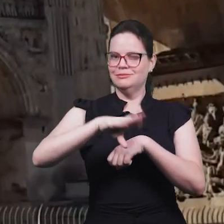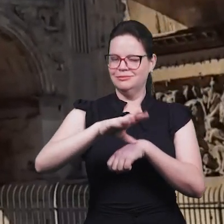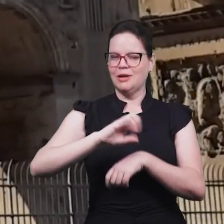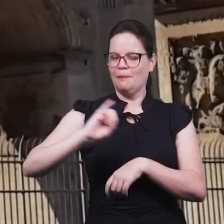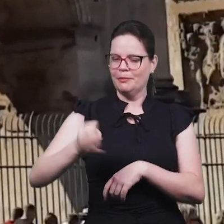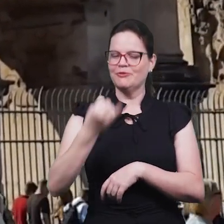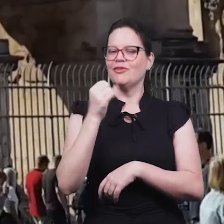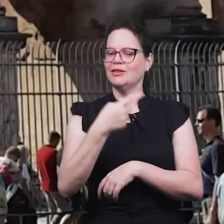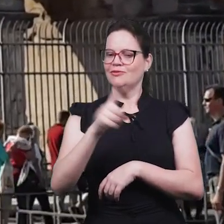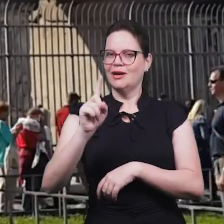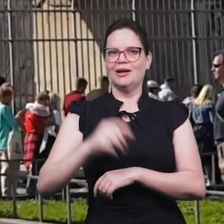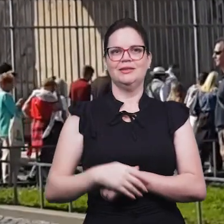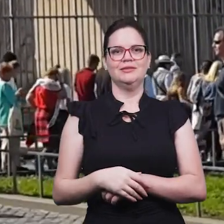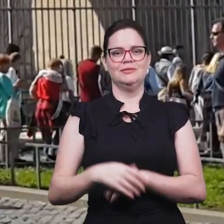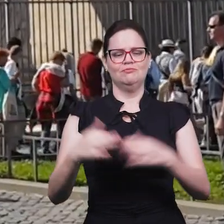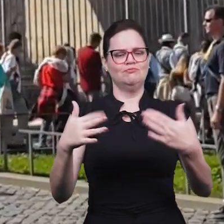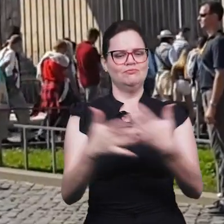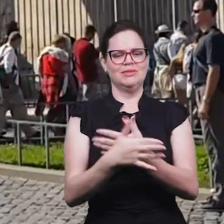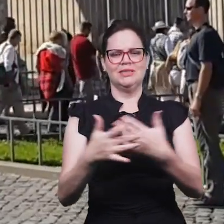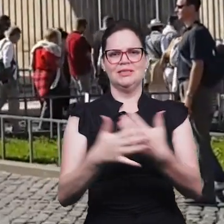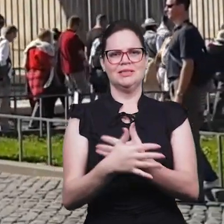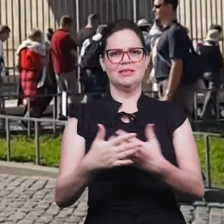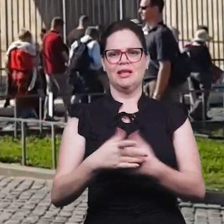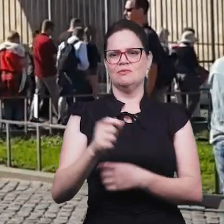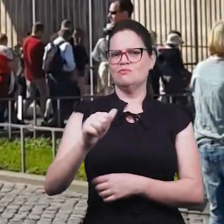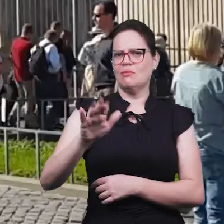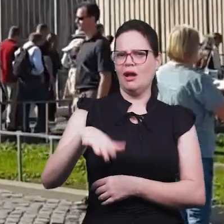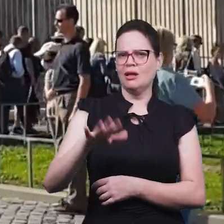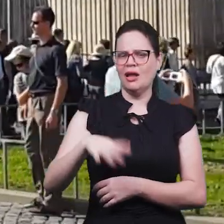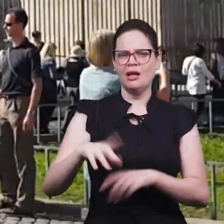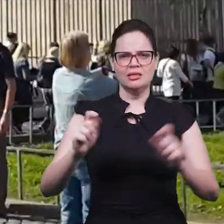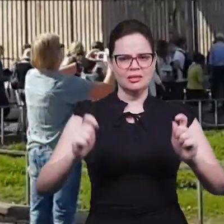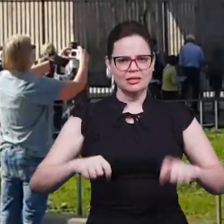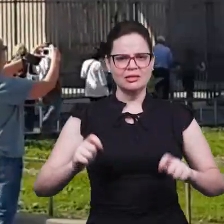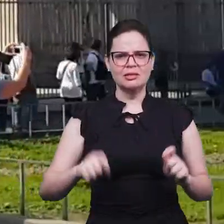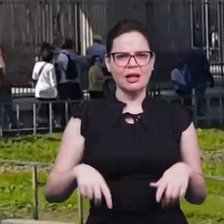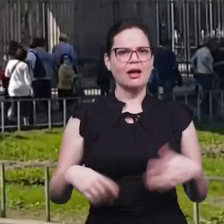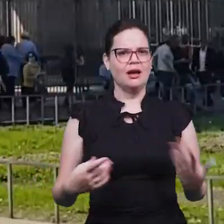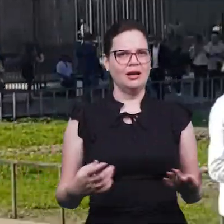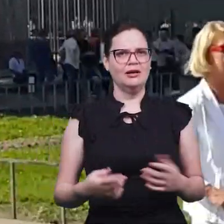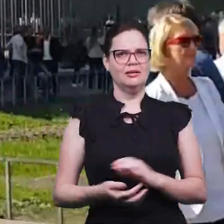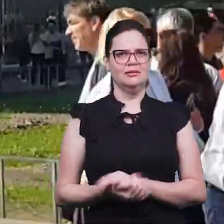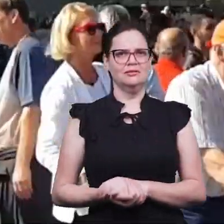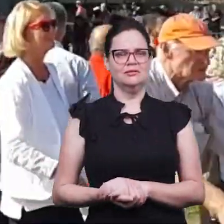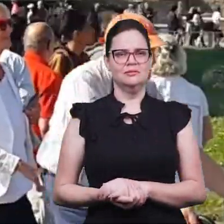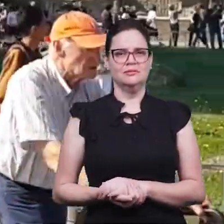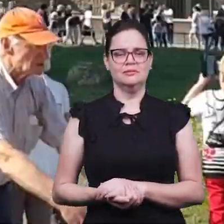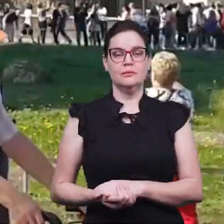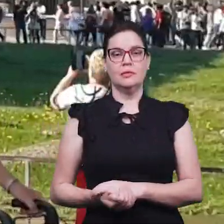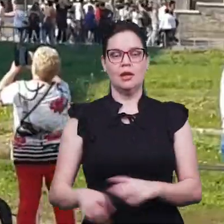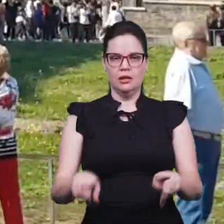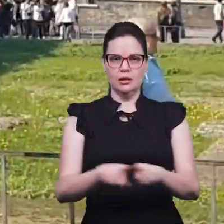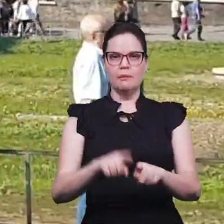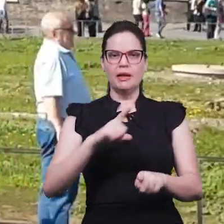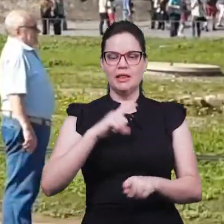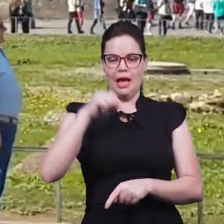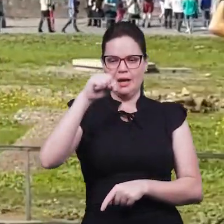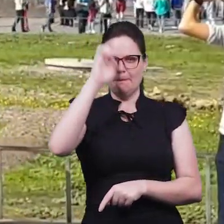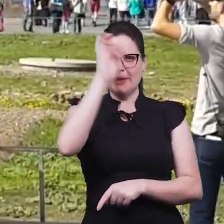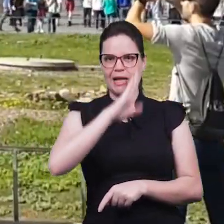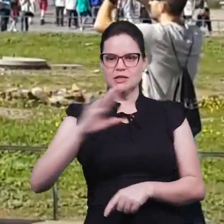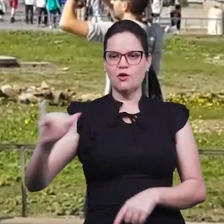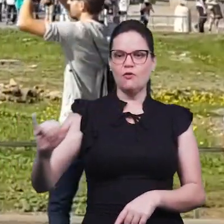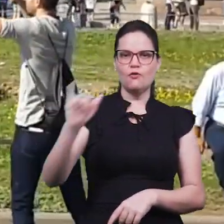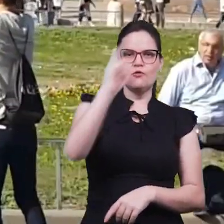essa sugestão. É uma das cidades mais baratas de ir hoje, na